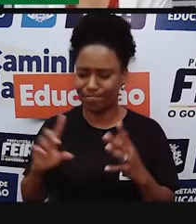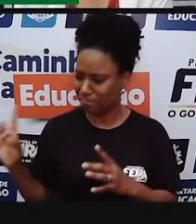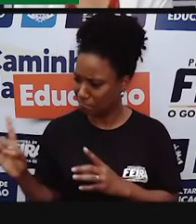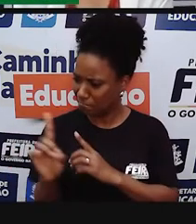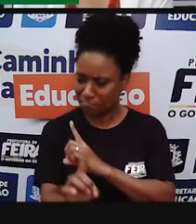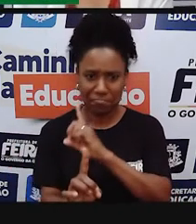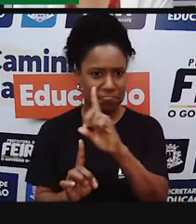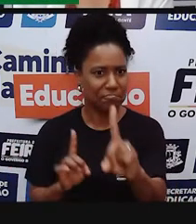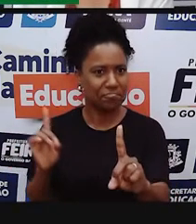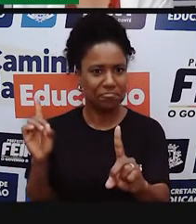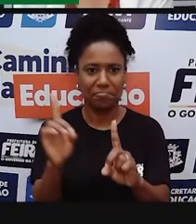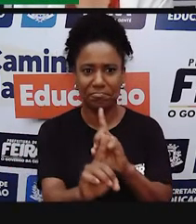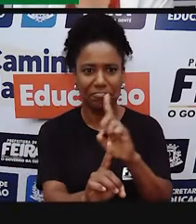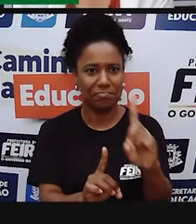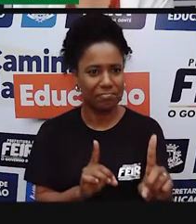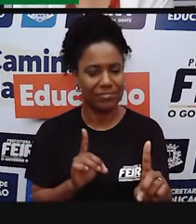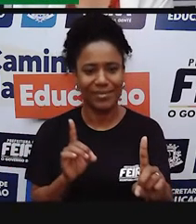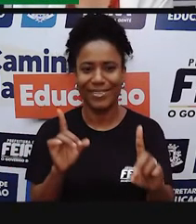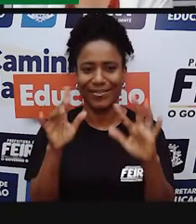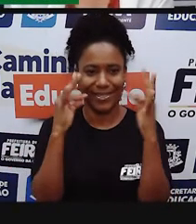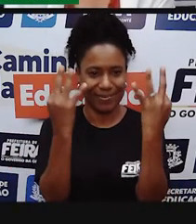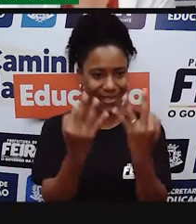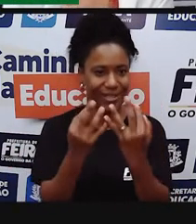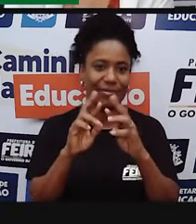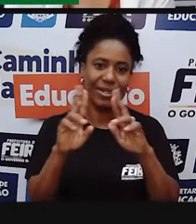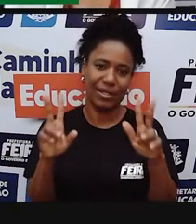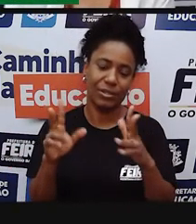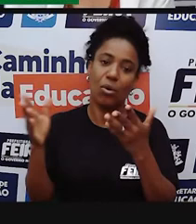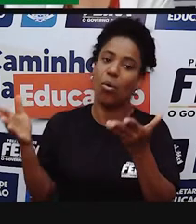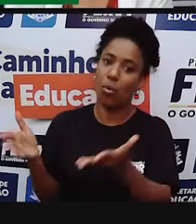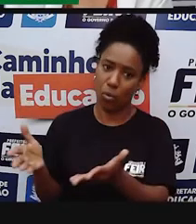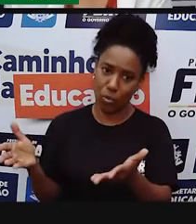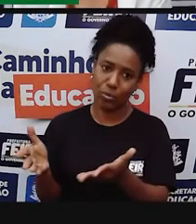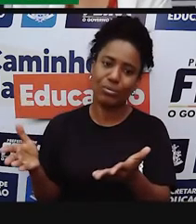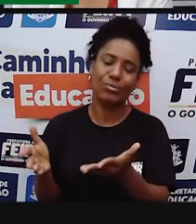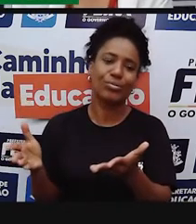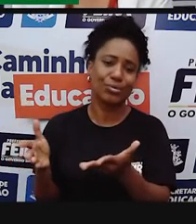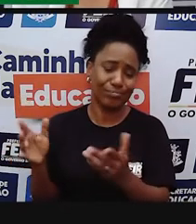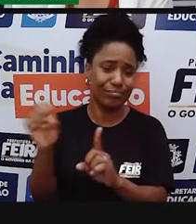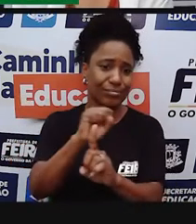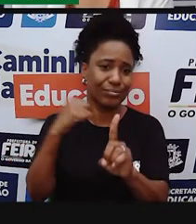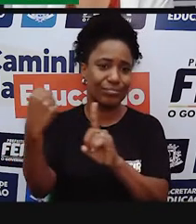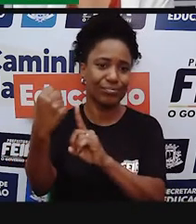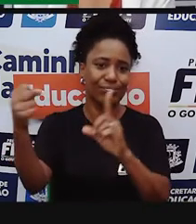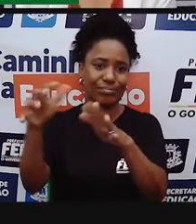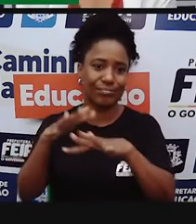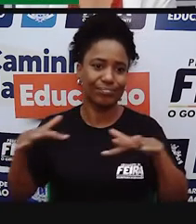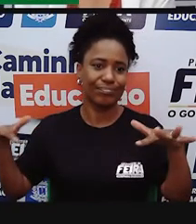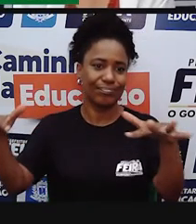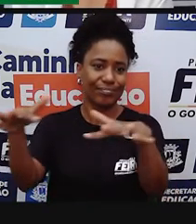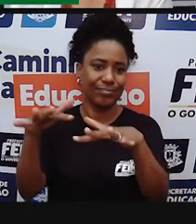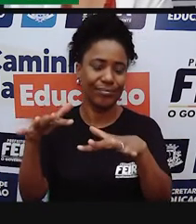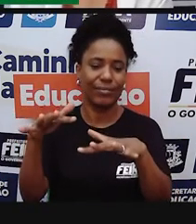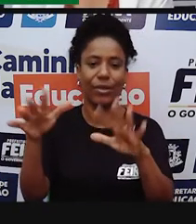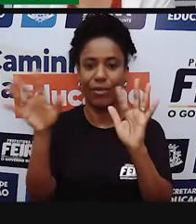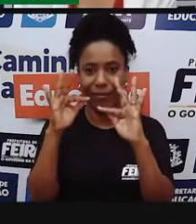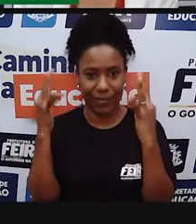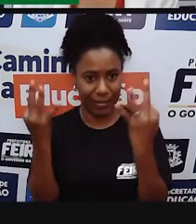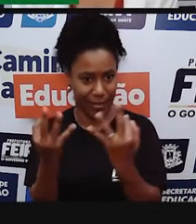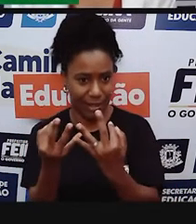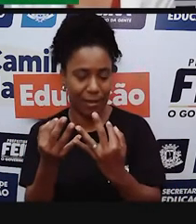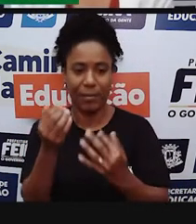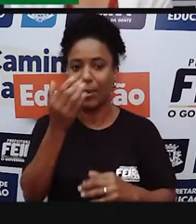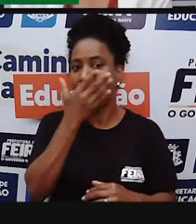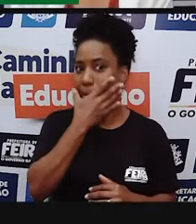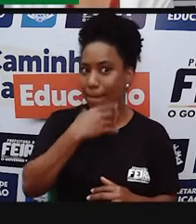natural da nossa realidade da nossa essência da nossa vida então foi uma família com amada